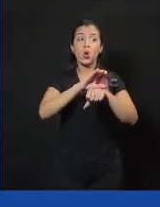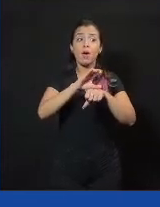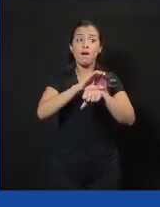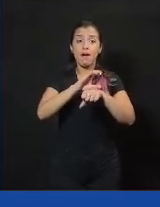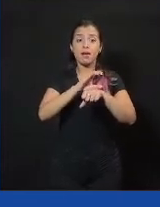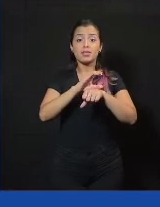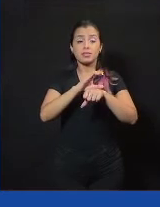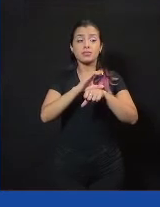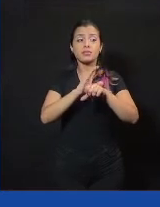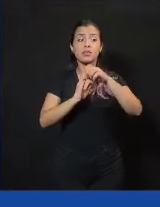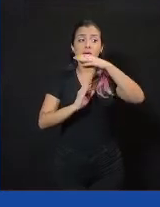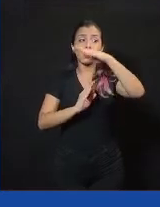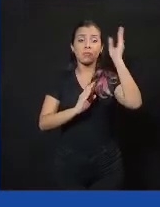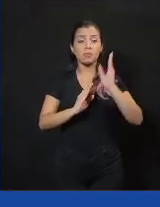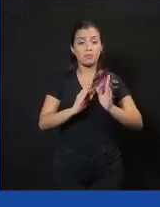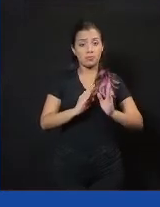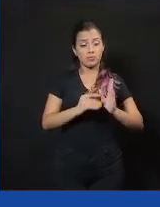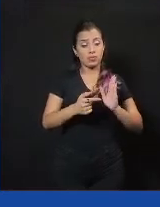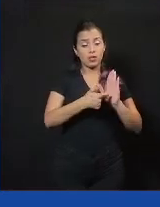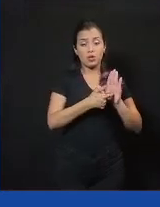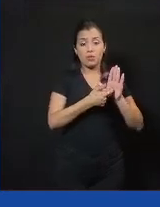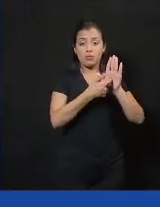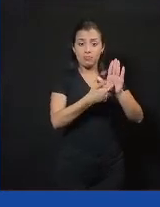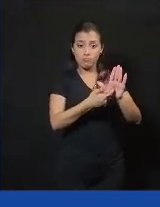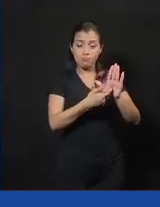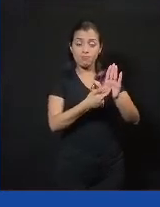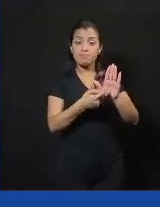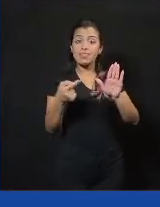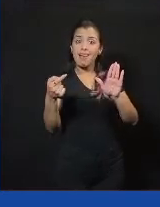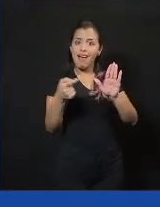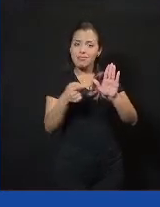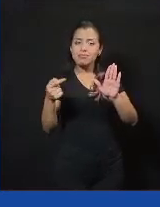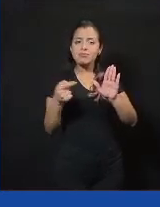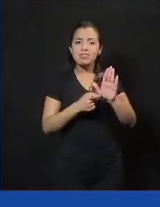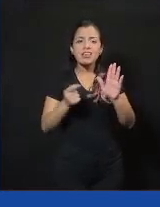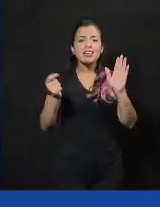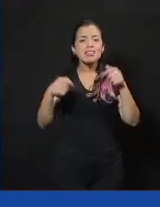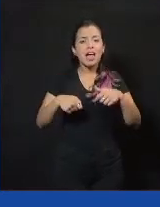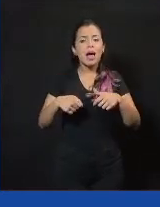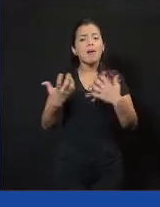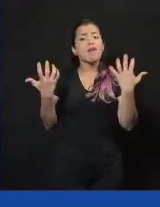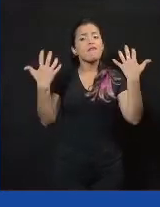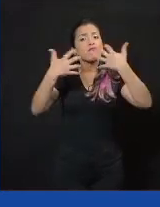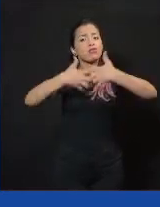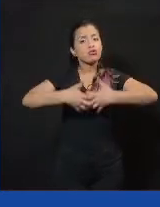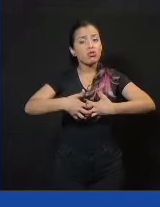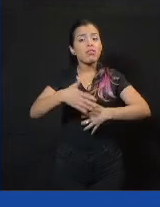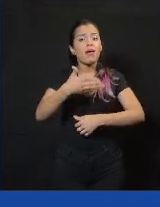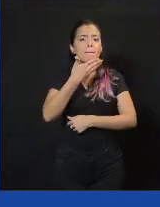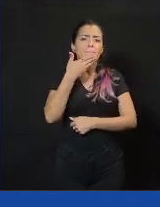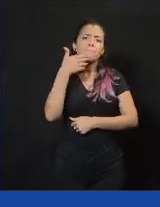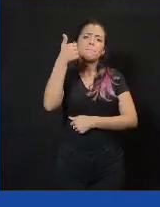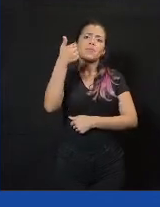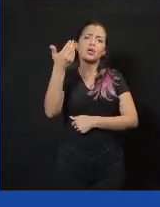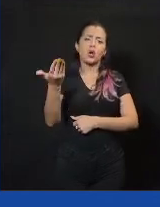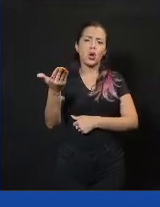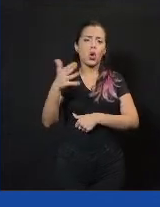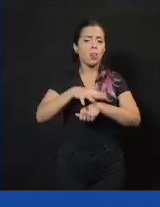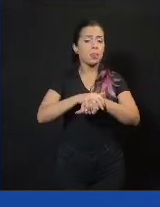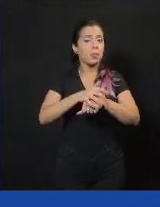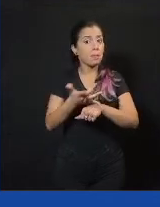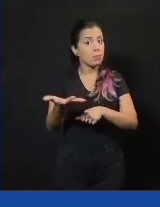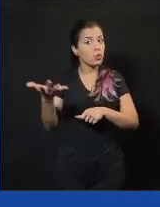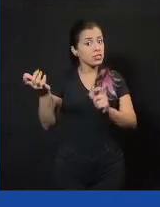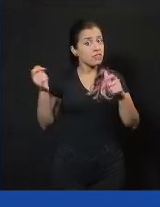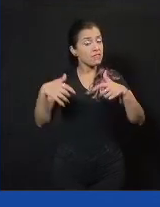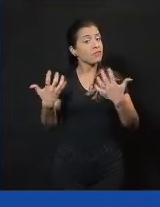o perfil sociodiversidade do país. Assim, o Brasil poderia funcionar bem, bem melhor. A democracia vai